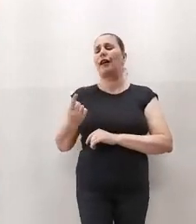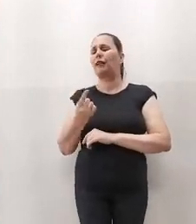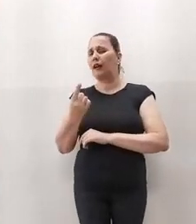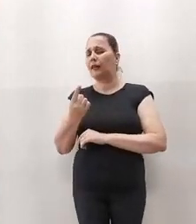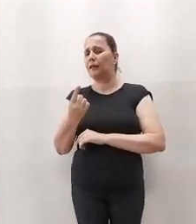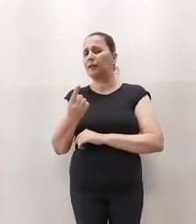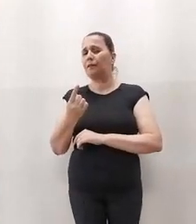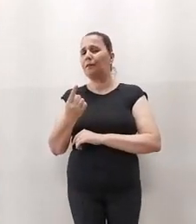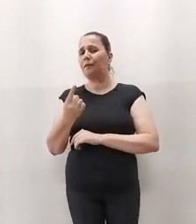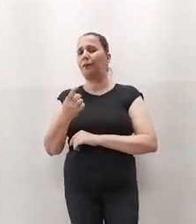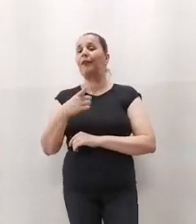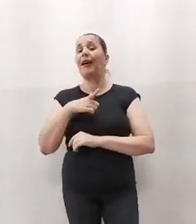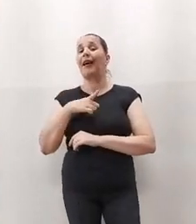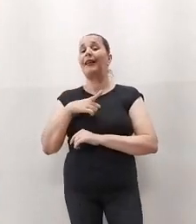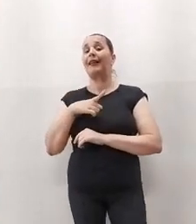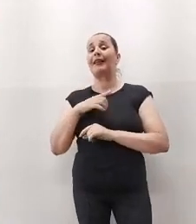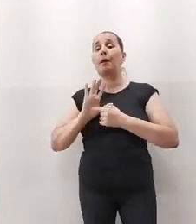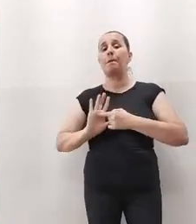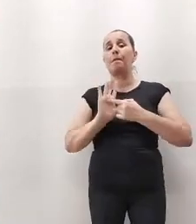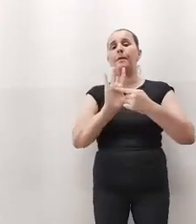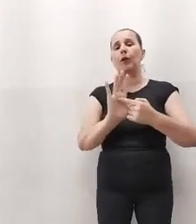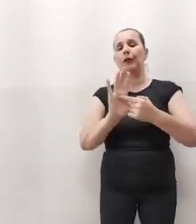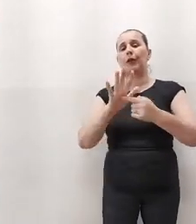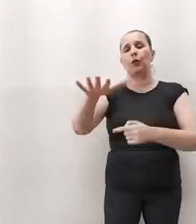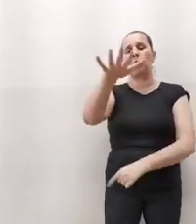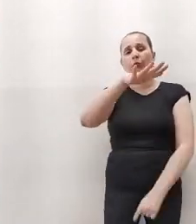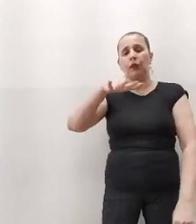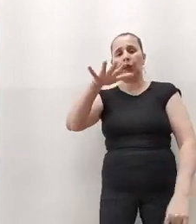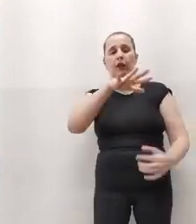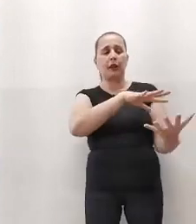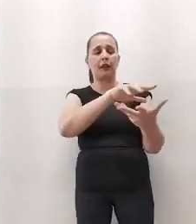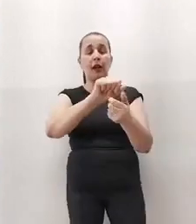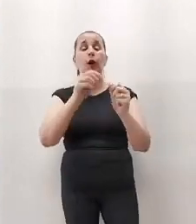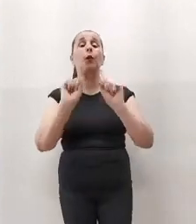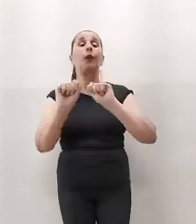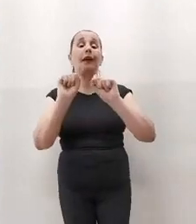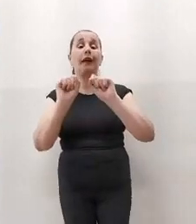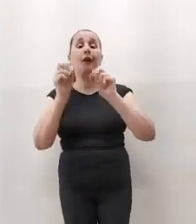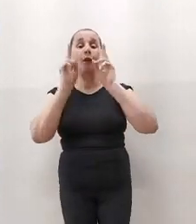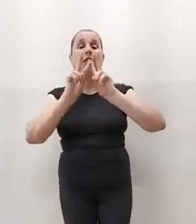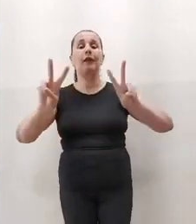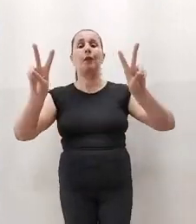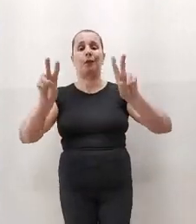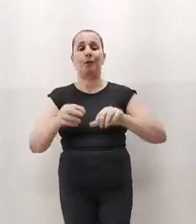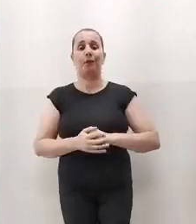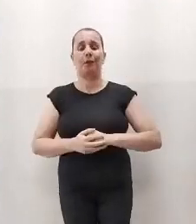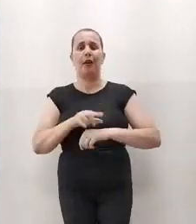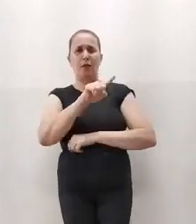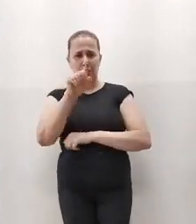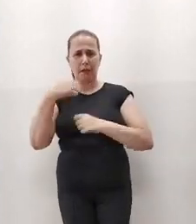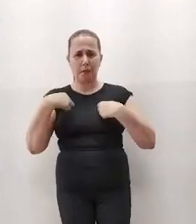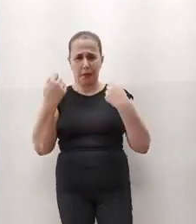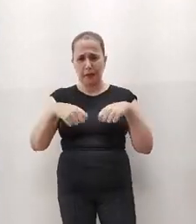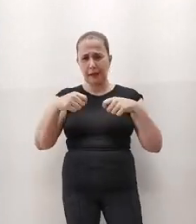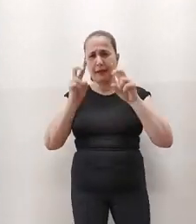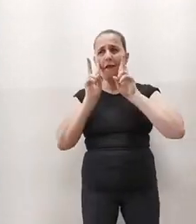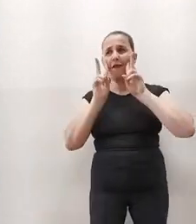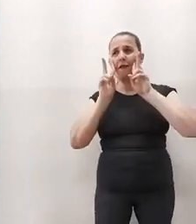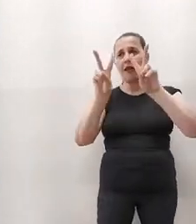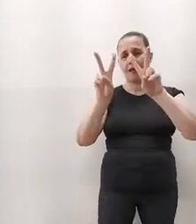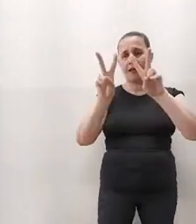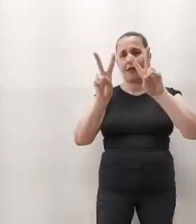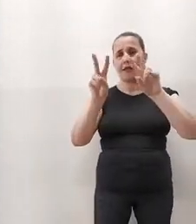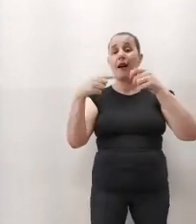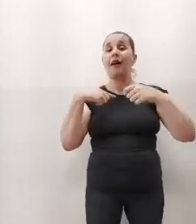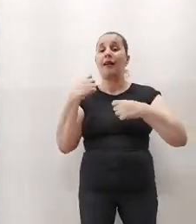irmãos, ela se revela nesse campo terreno através de visão. Você precisa ver, há